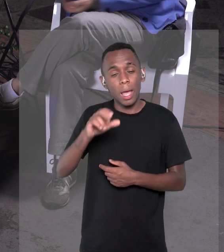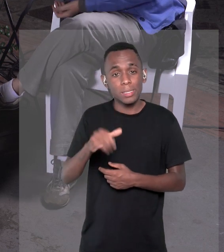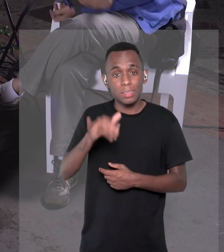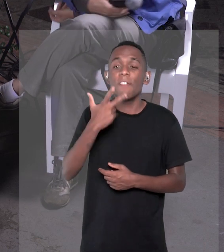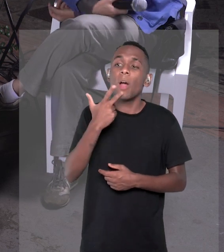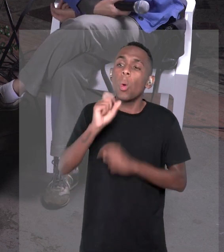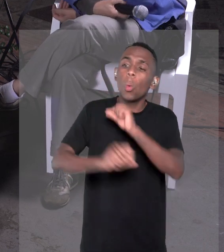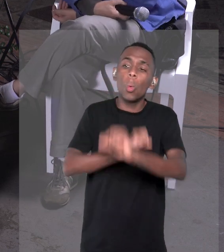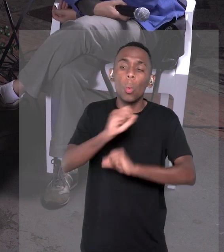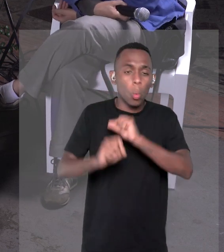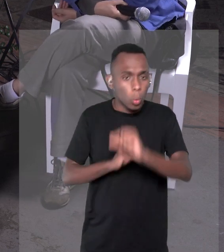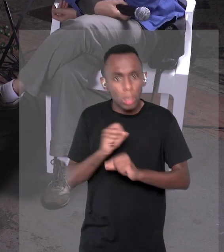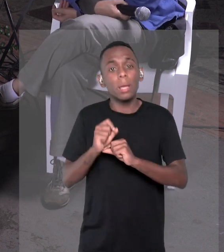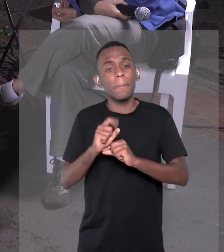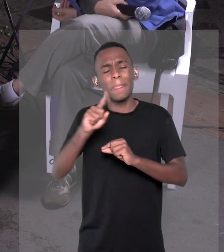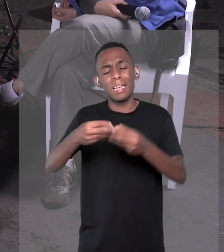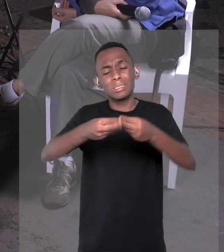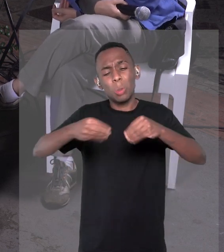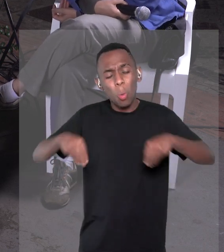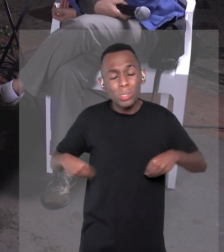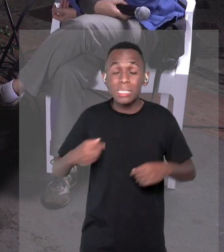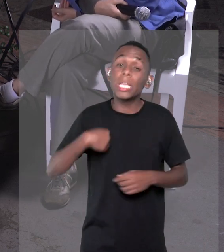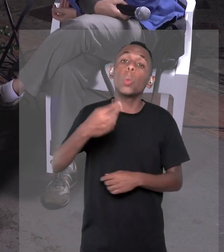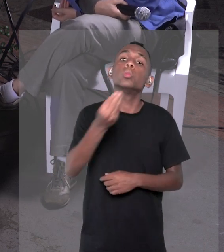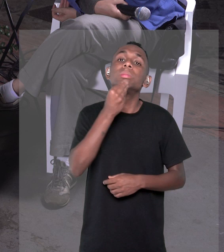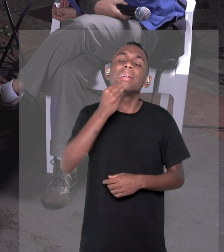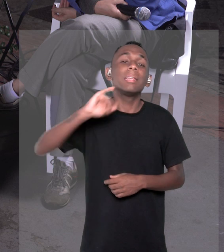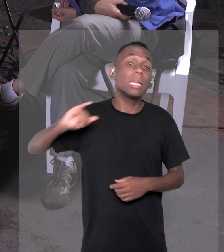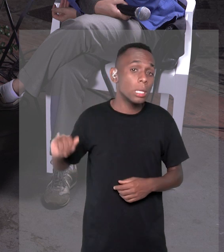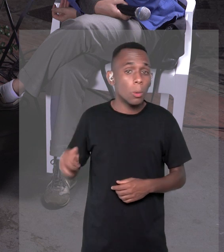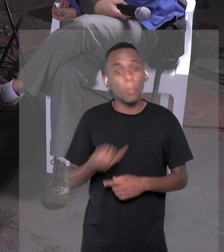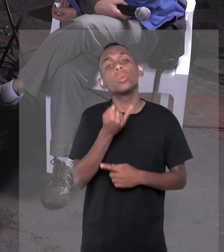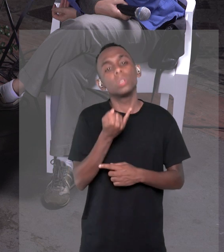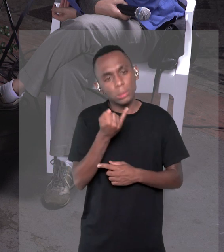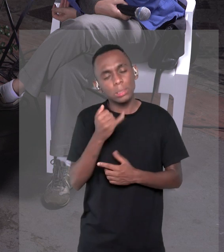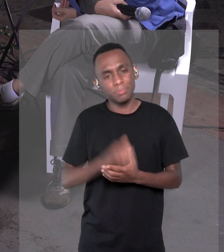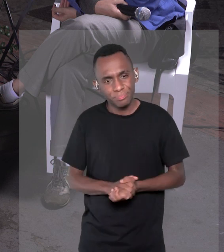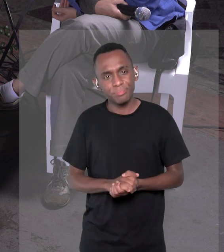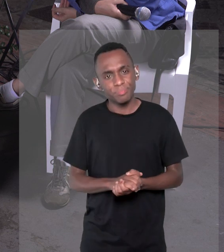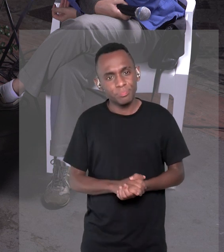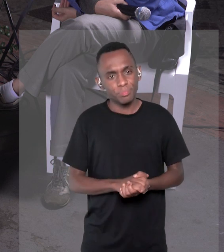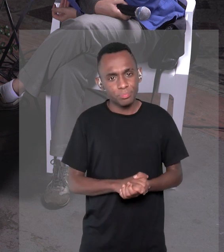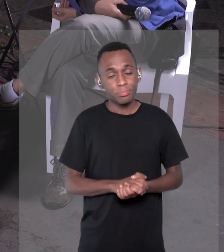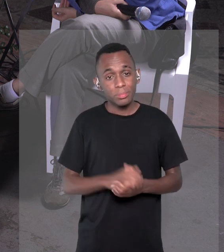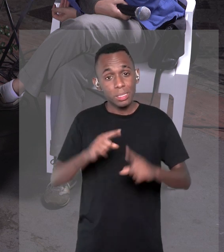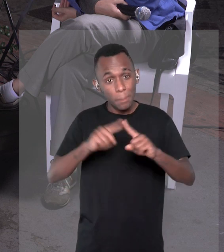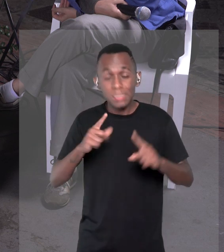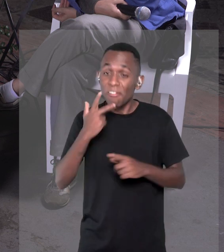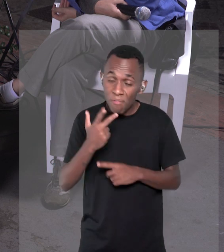falou desses fracassos dele num discurso, quando ele ganhou honoris causa da